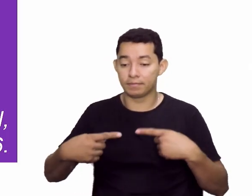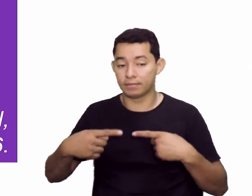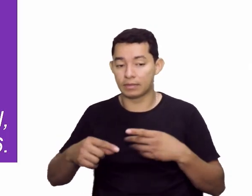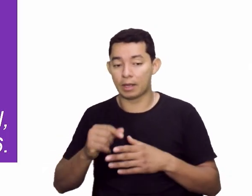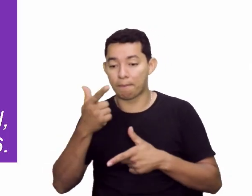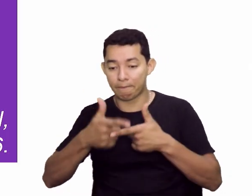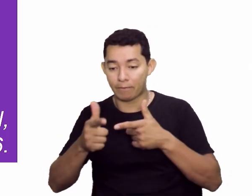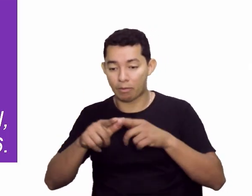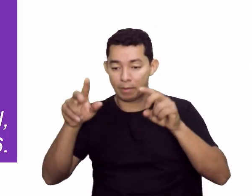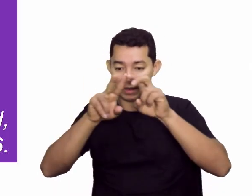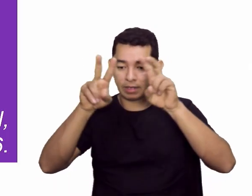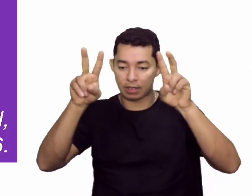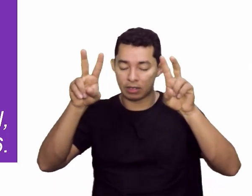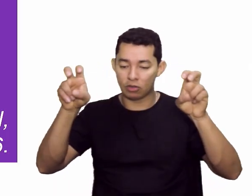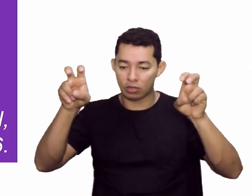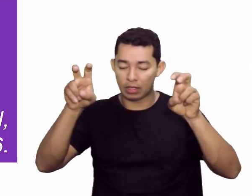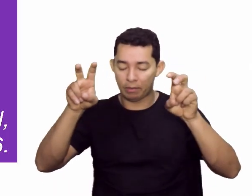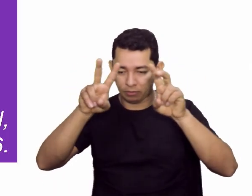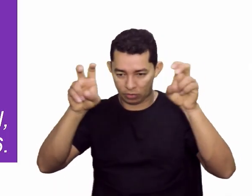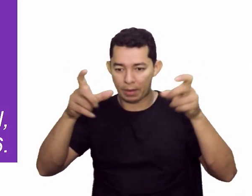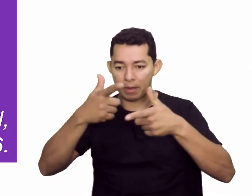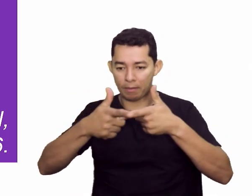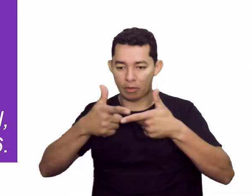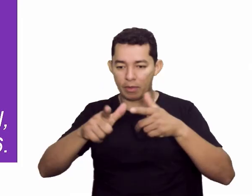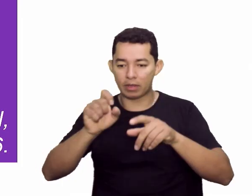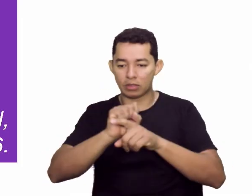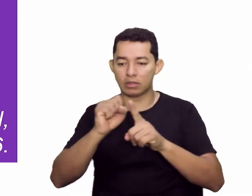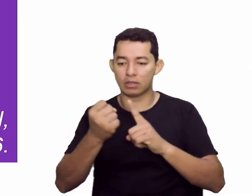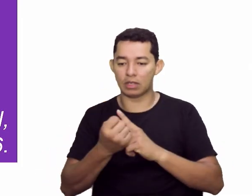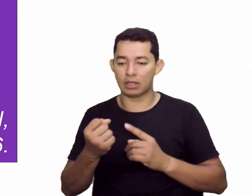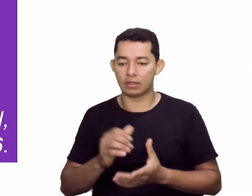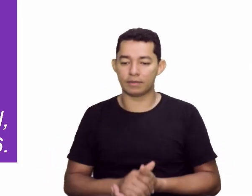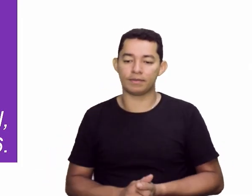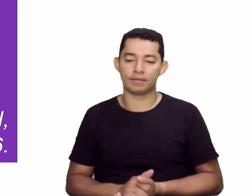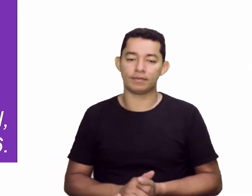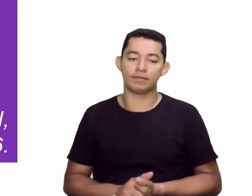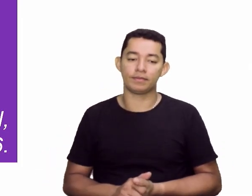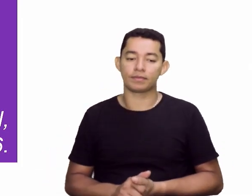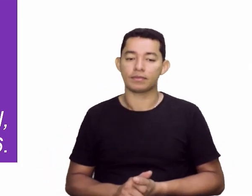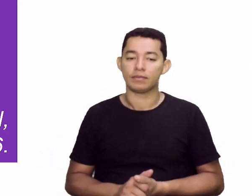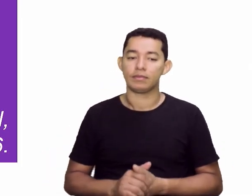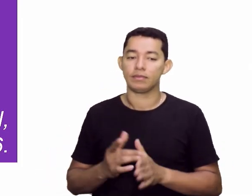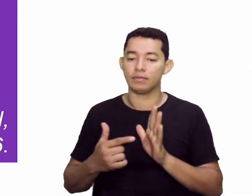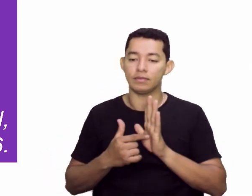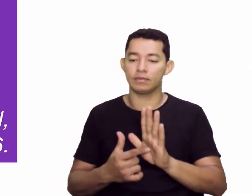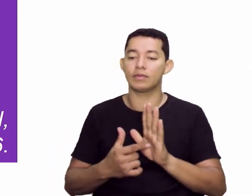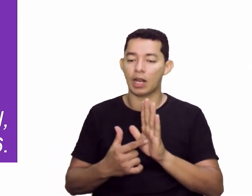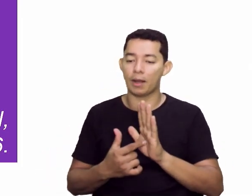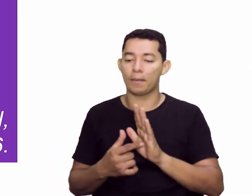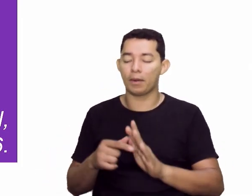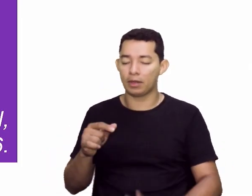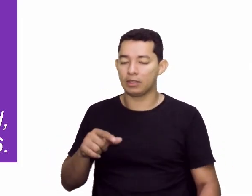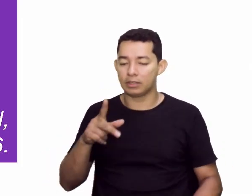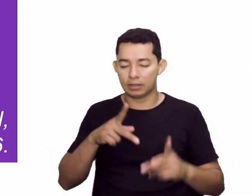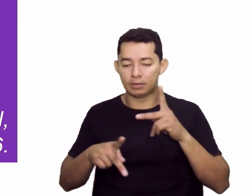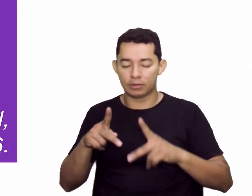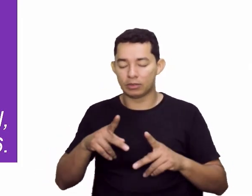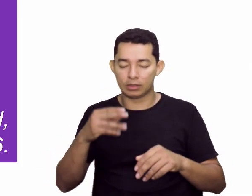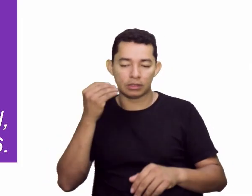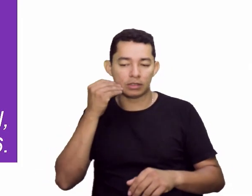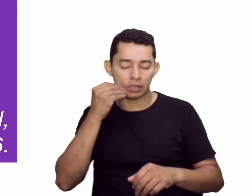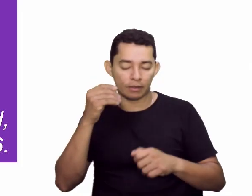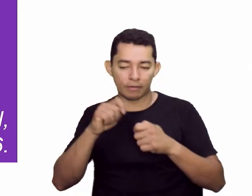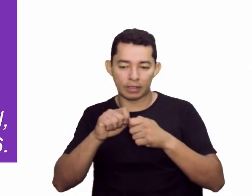objetivo é democratizar o fazer teatral, transformar o espectador em participante. É o teatro